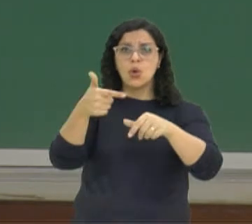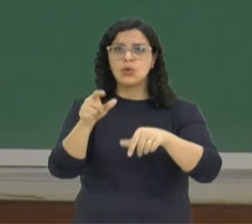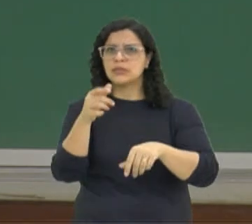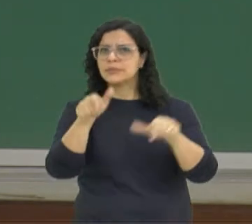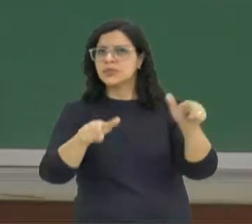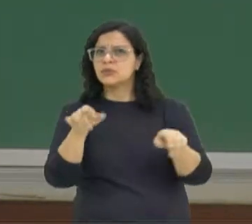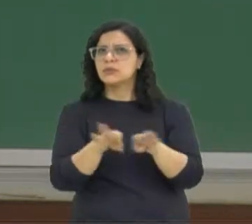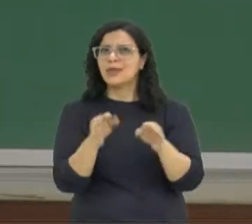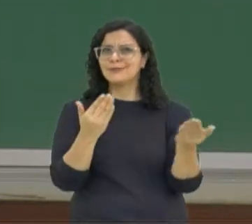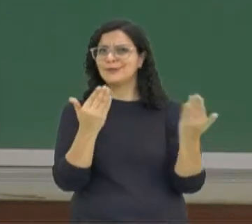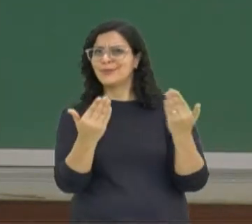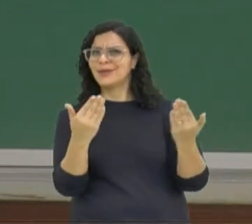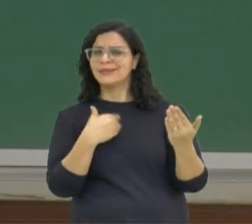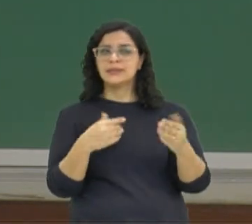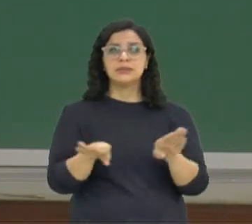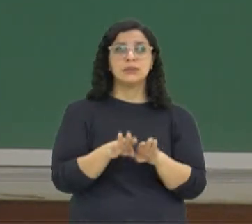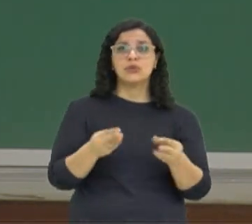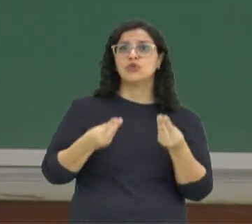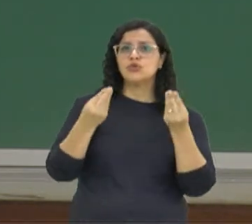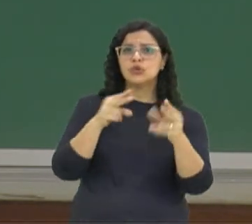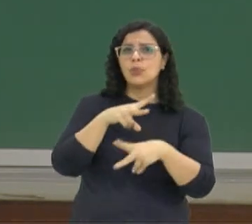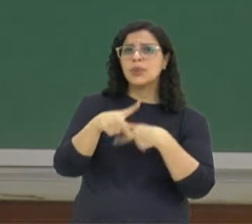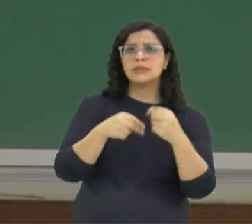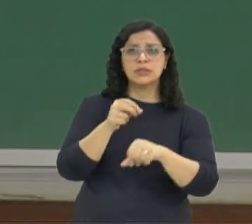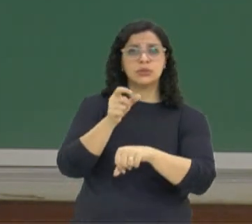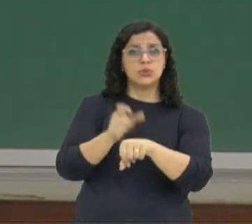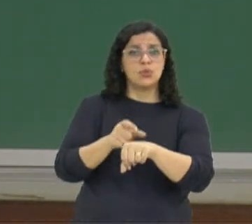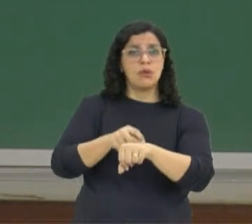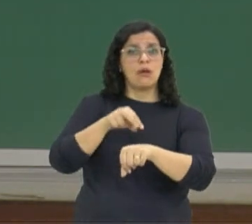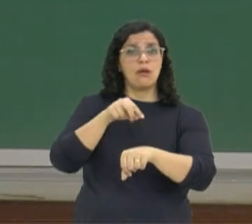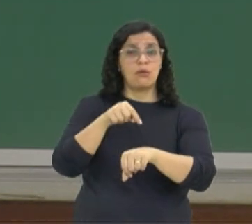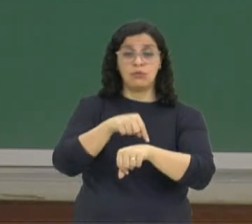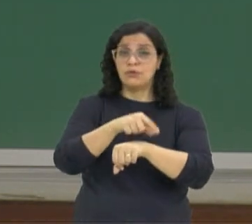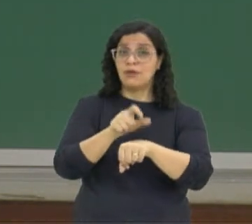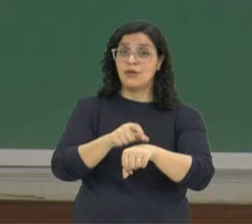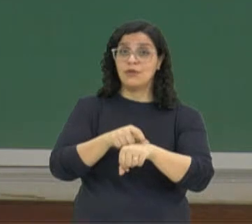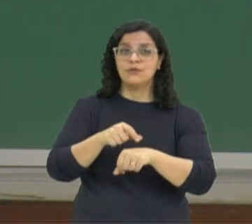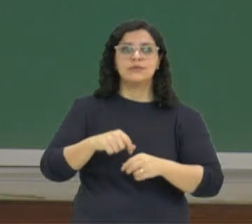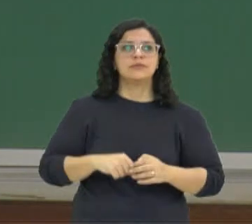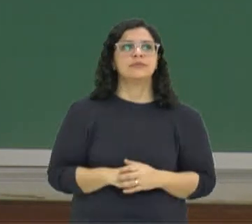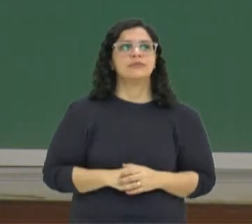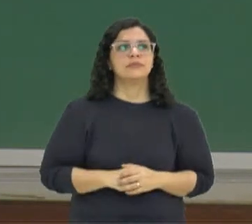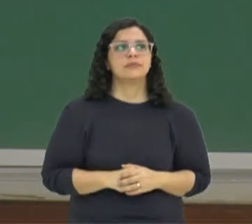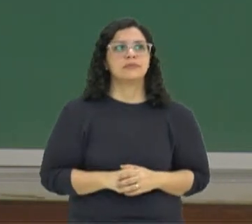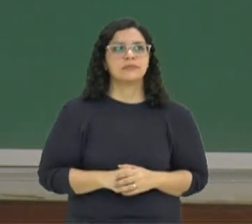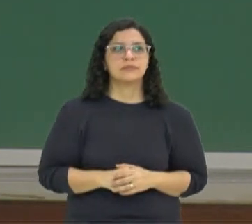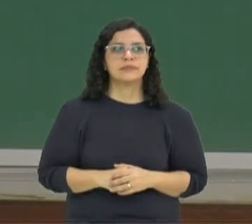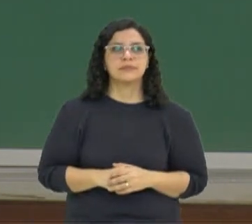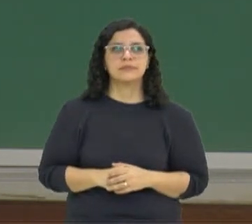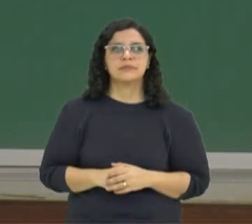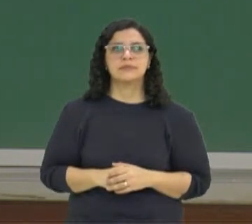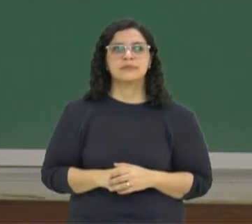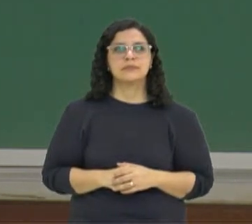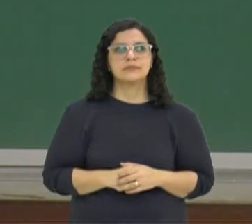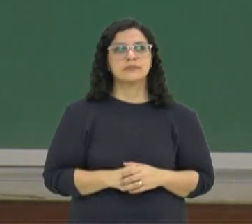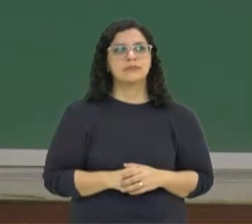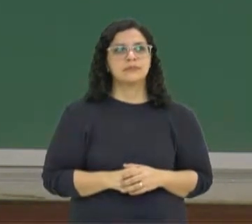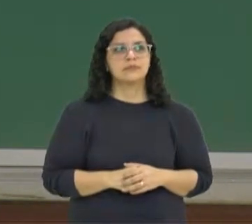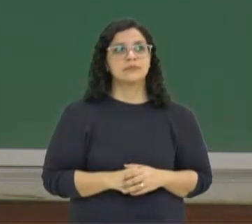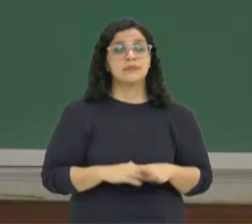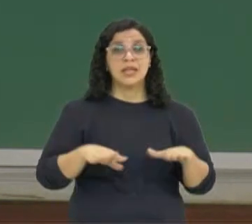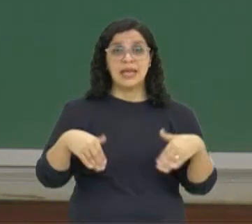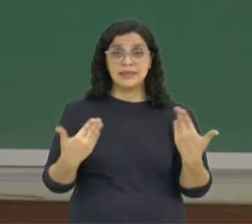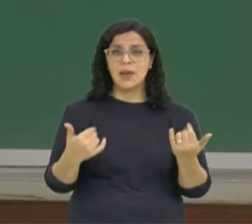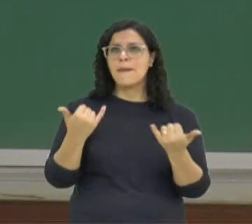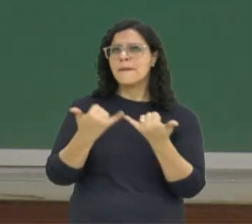outras pessoas. Não te regalam um reloj, tu eres el regalado. A ti te oferecem para o cumpleaños de reloj.